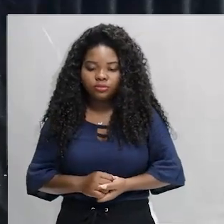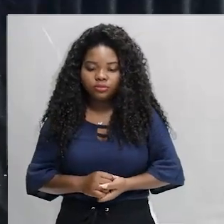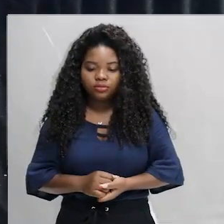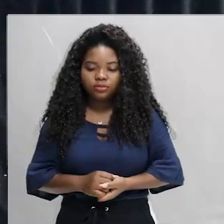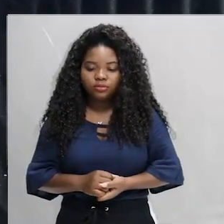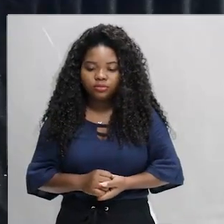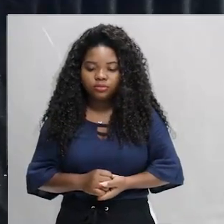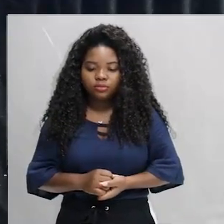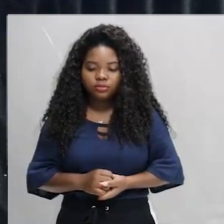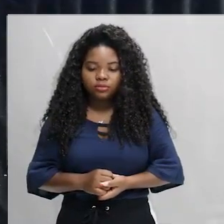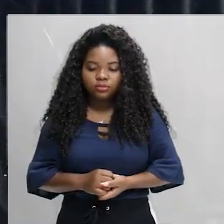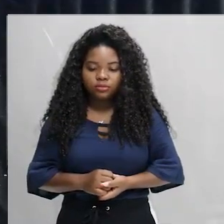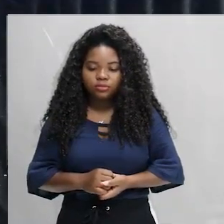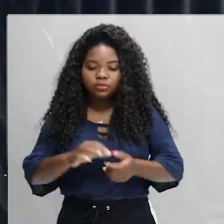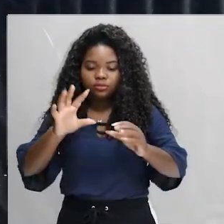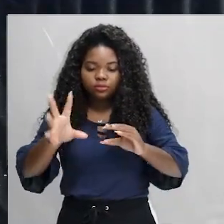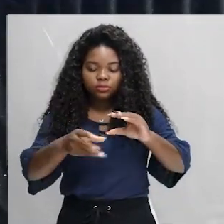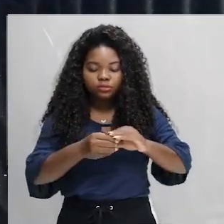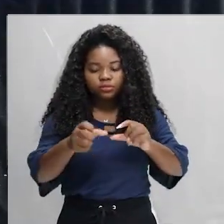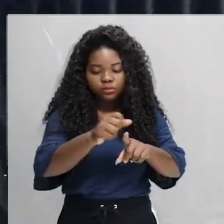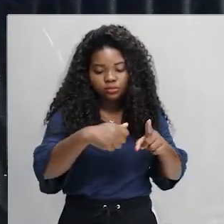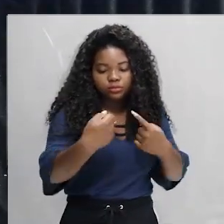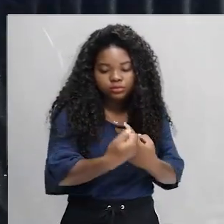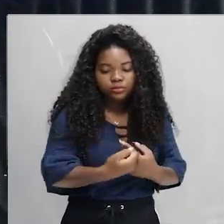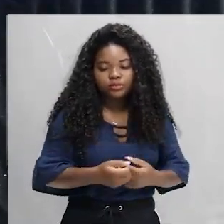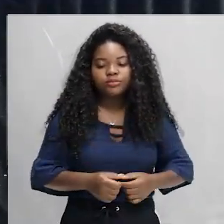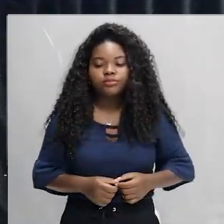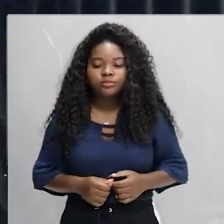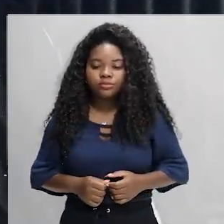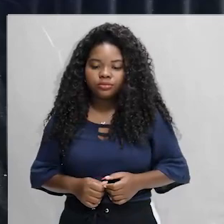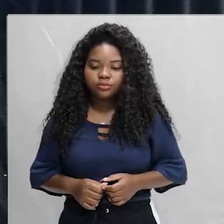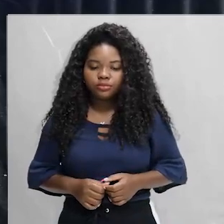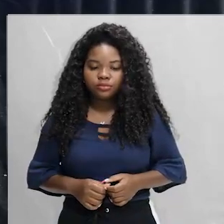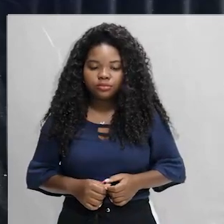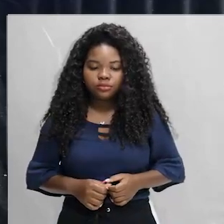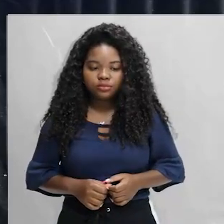qual retoma a sociedade, tá?